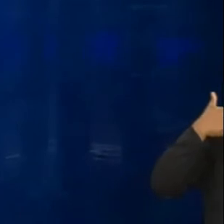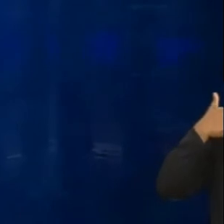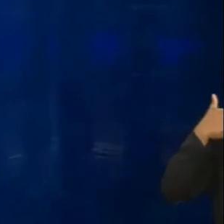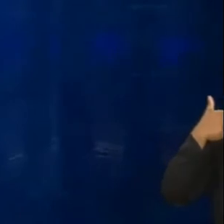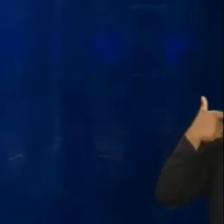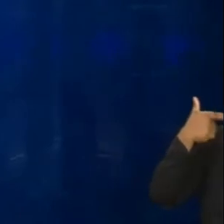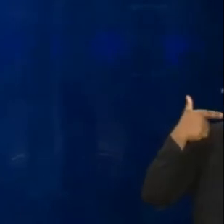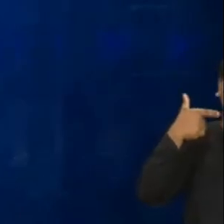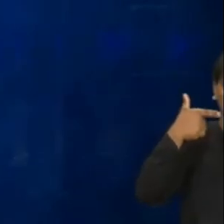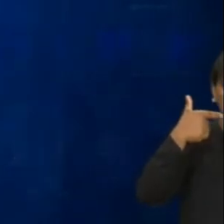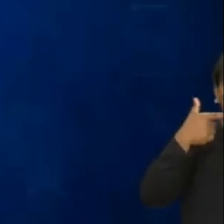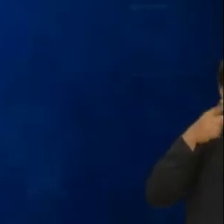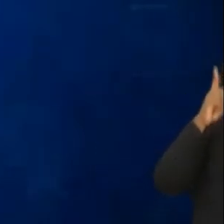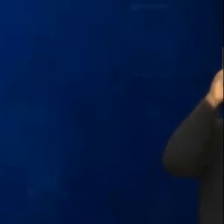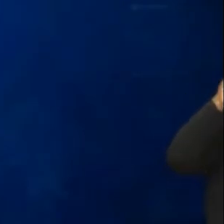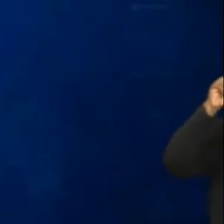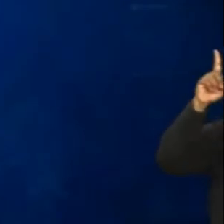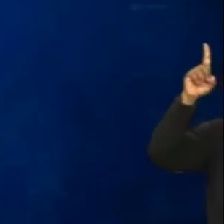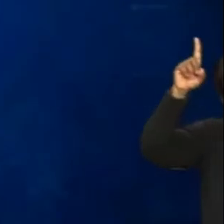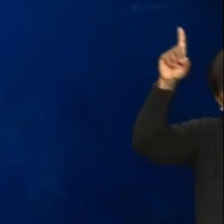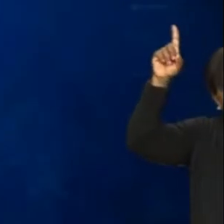Bem baixinho, o que eu tenho